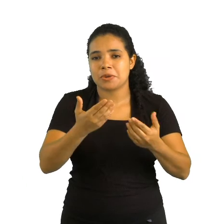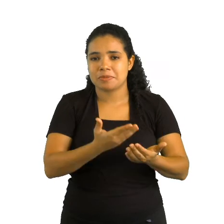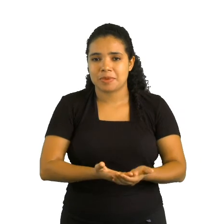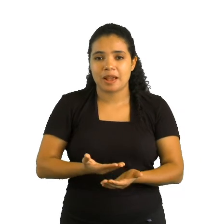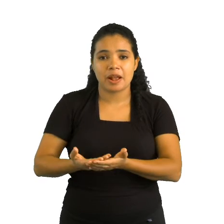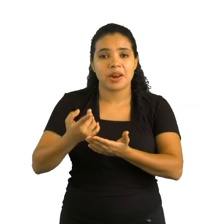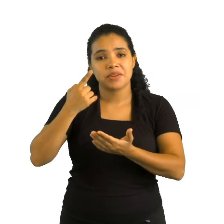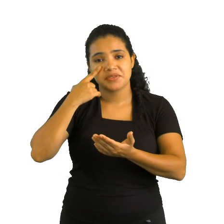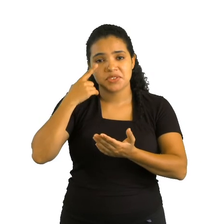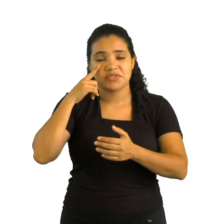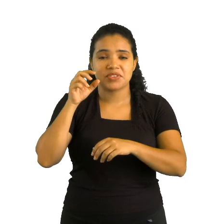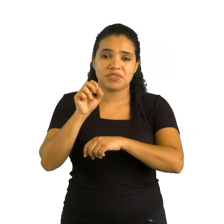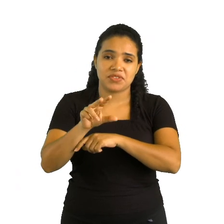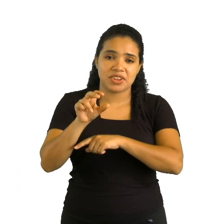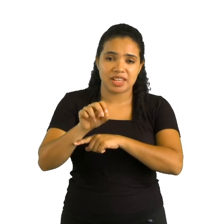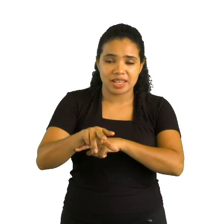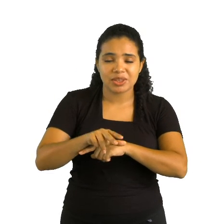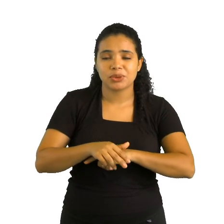ver os vírus